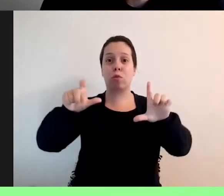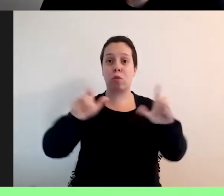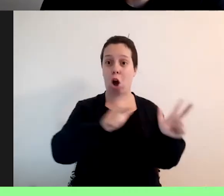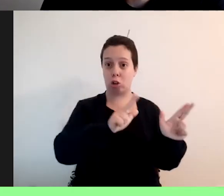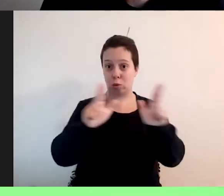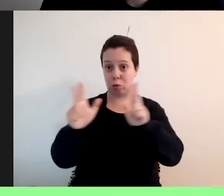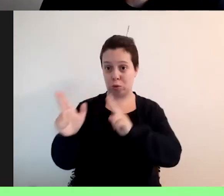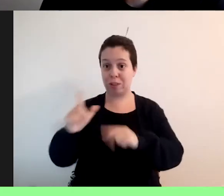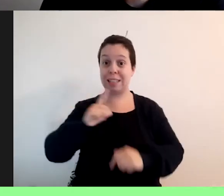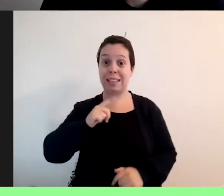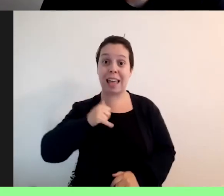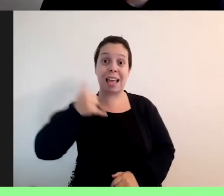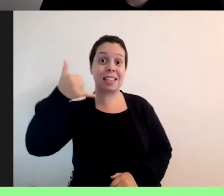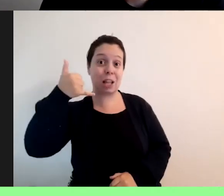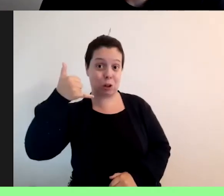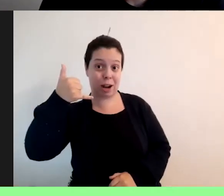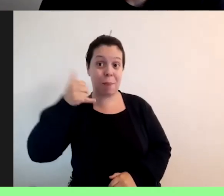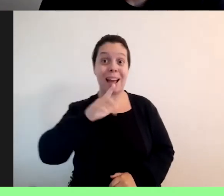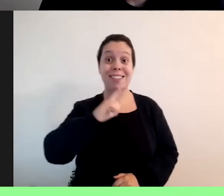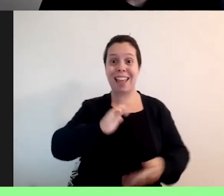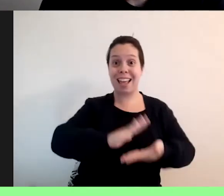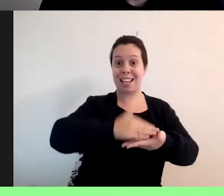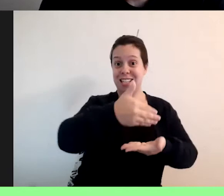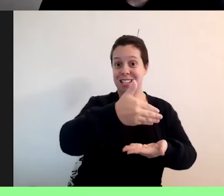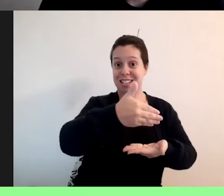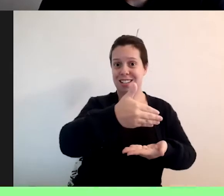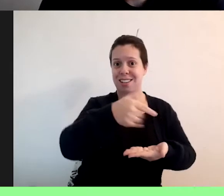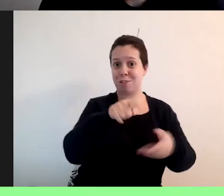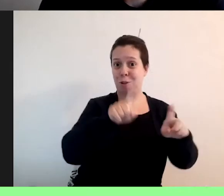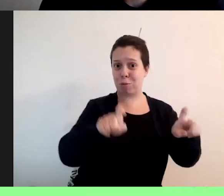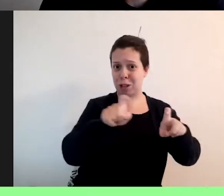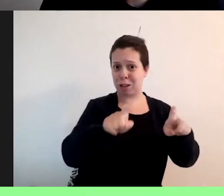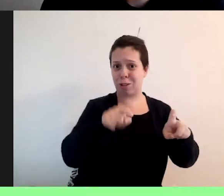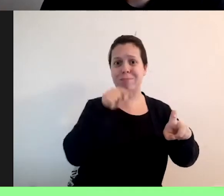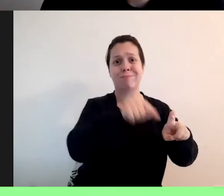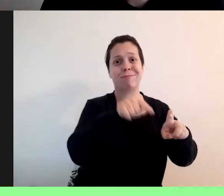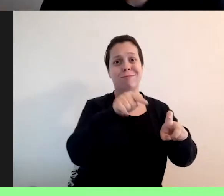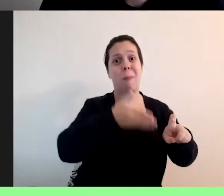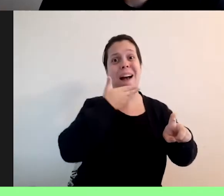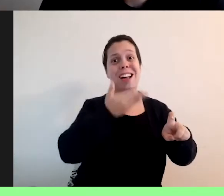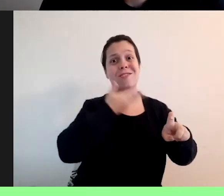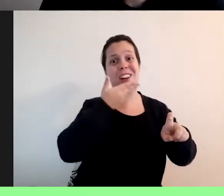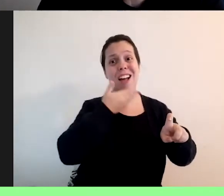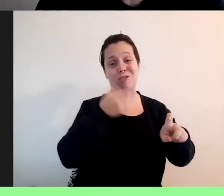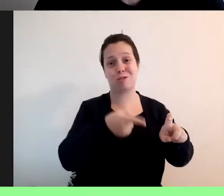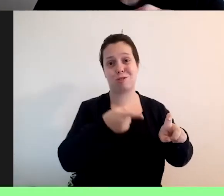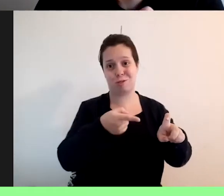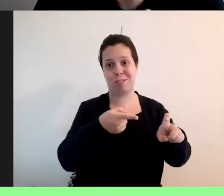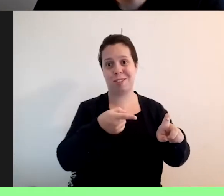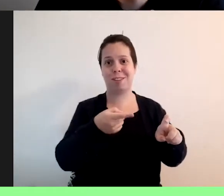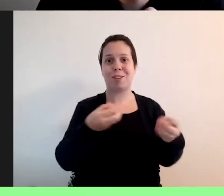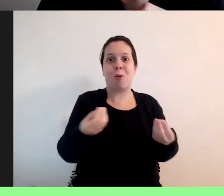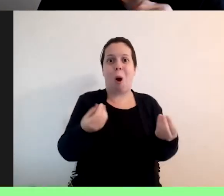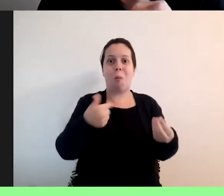mobile, mas também tenho desktop, para mim é muito mais fácil de mexer. Falando em usabilidade,